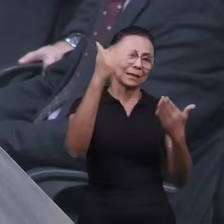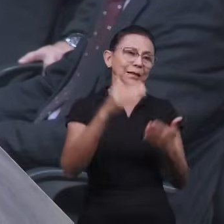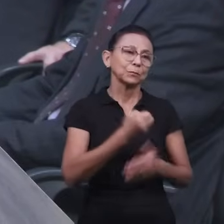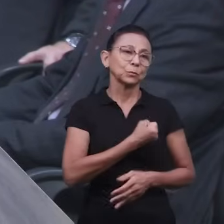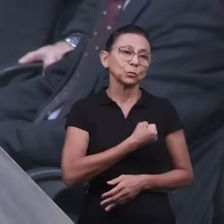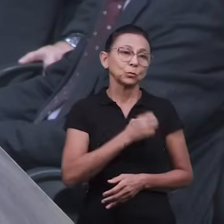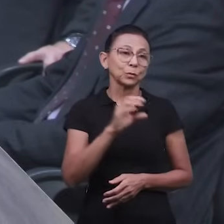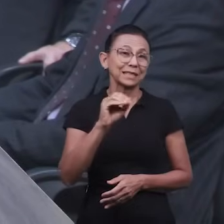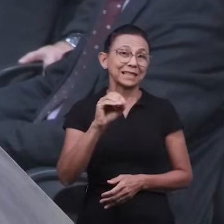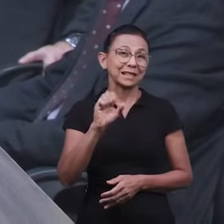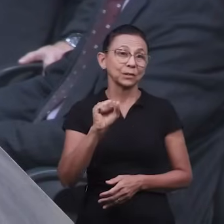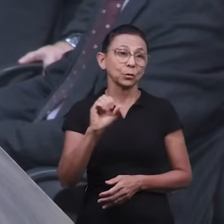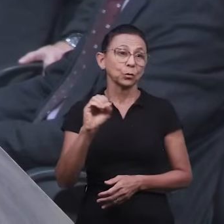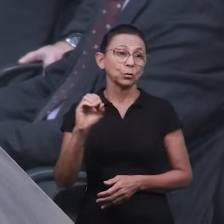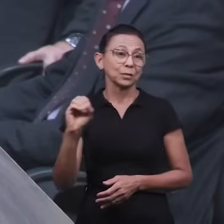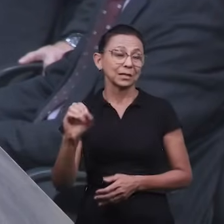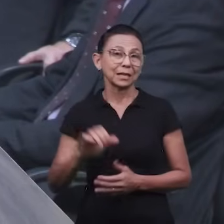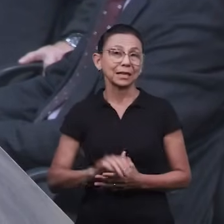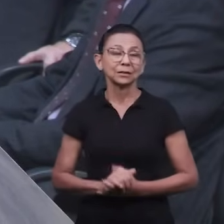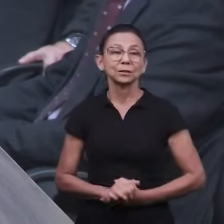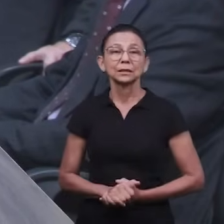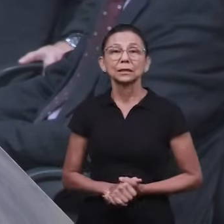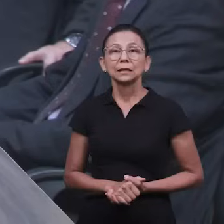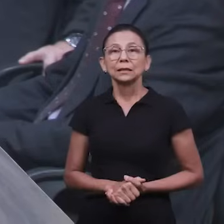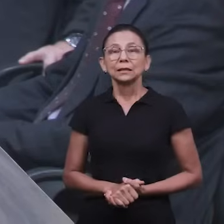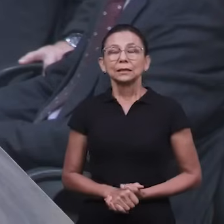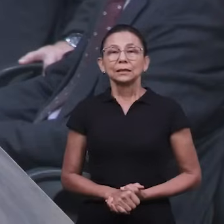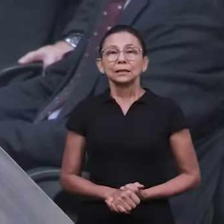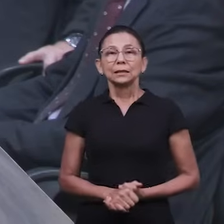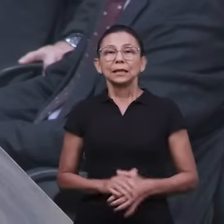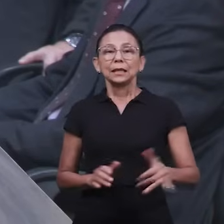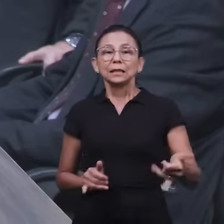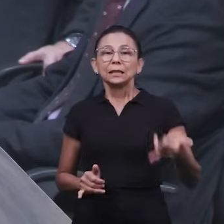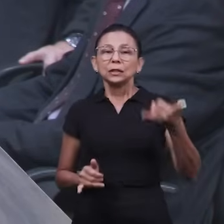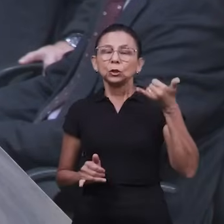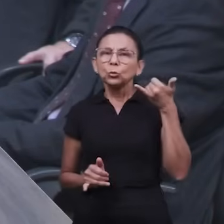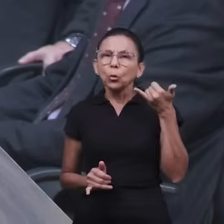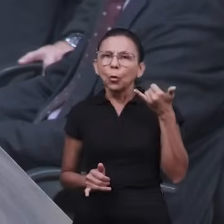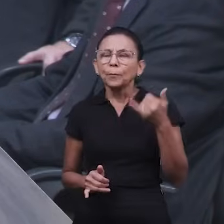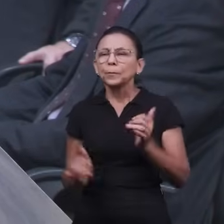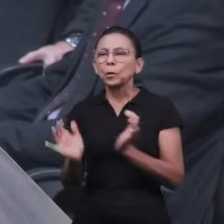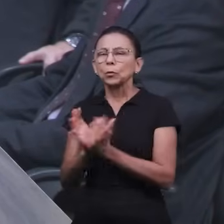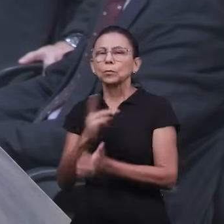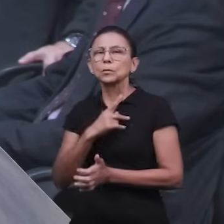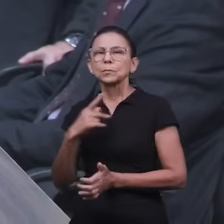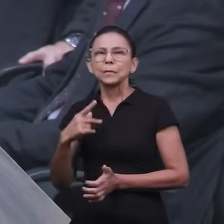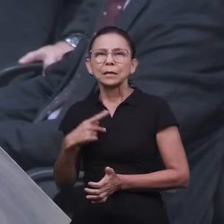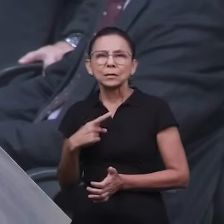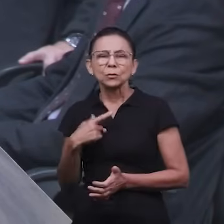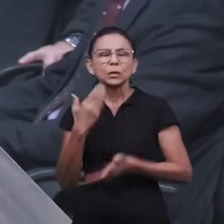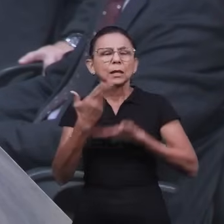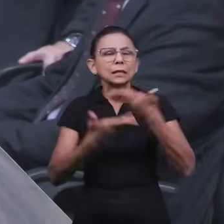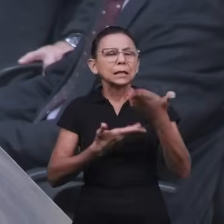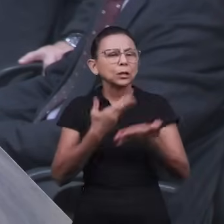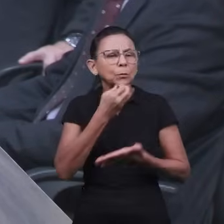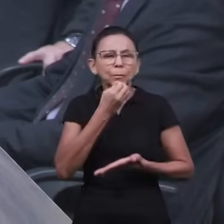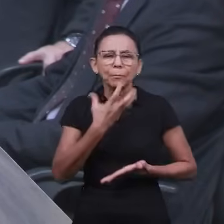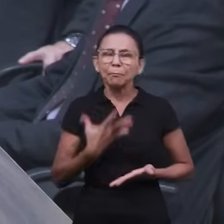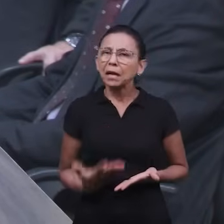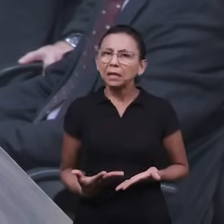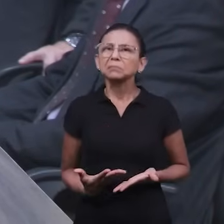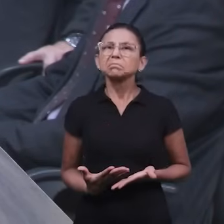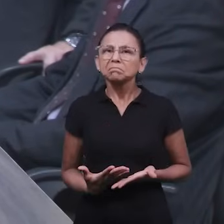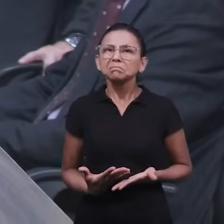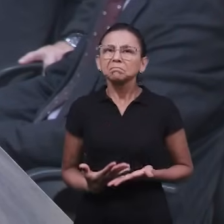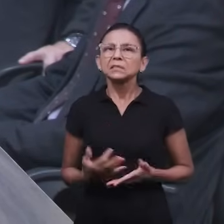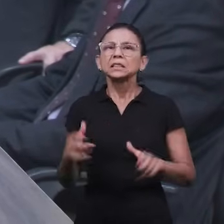número. Ele disse que ligou, está aqui escrito na correspondência. Foi muito bem atendido pelos pastores e que ele achou o